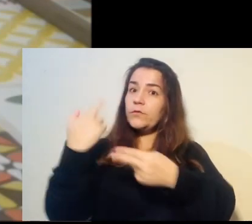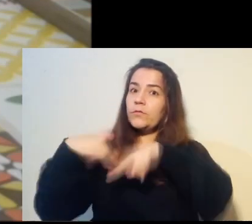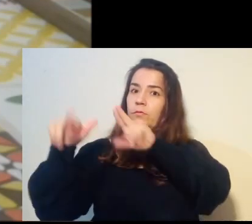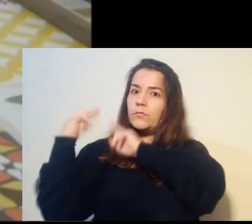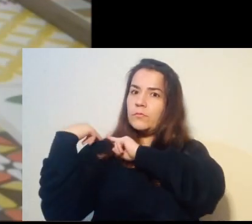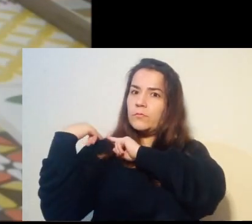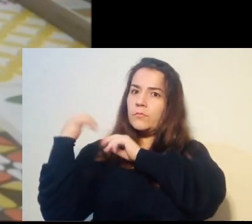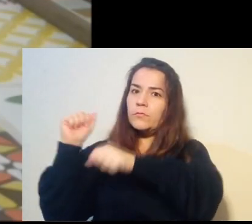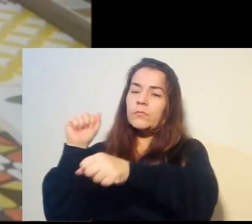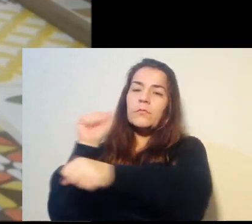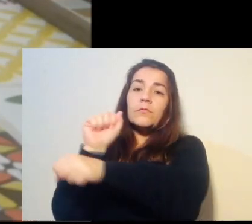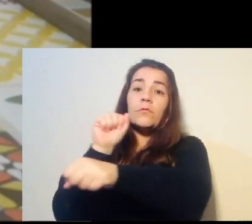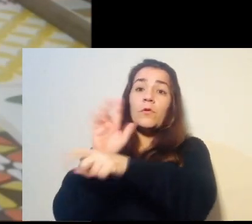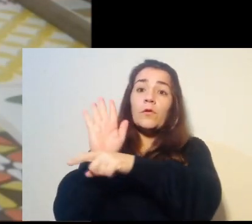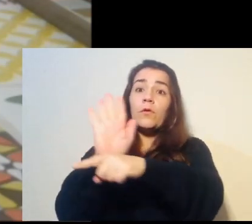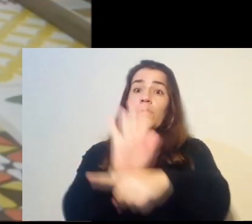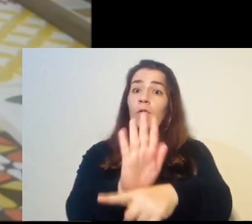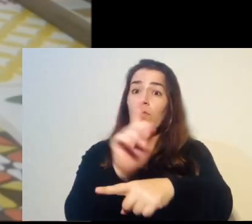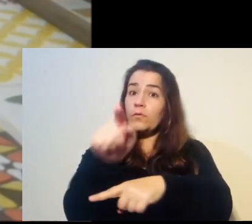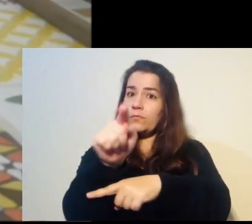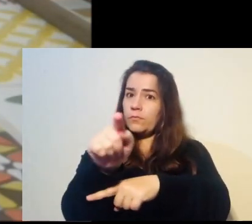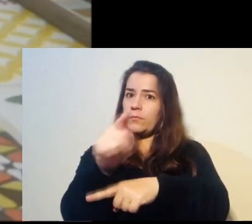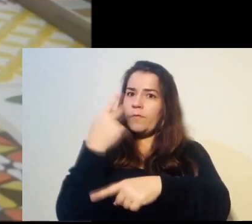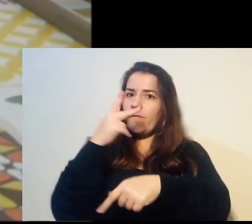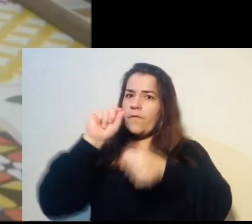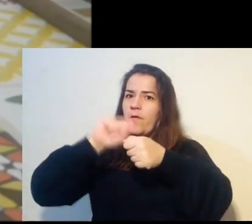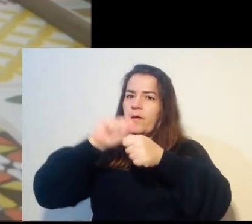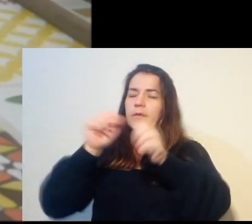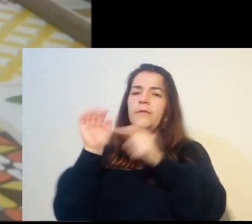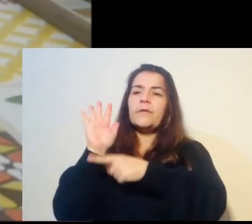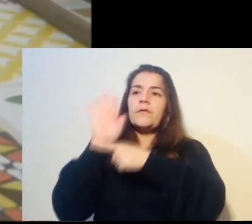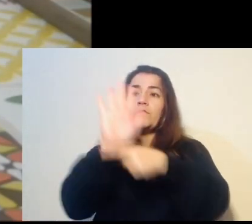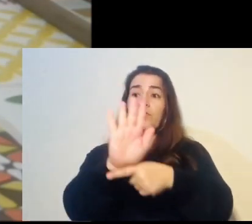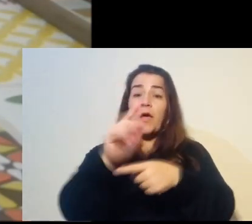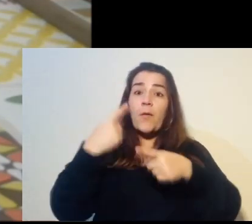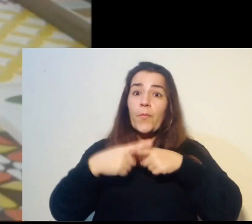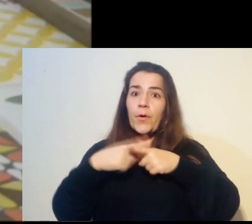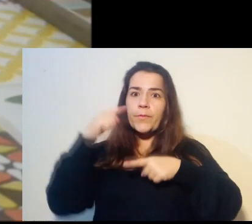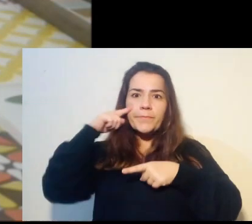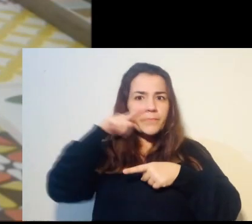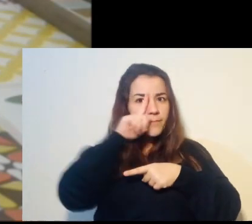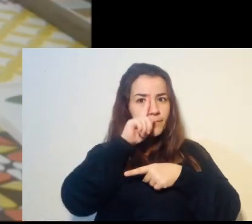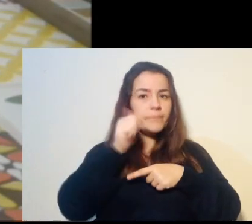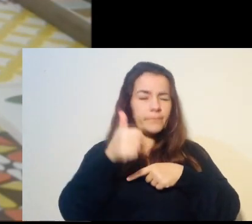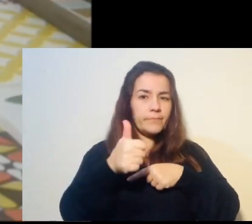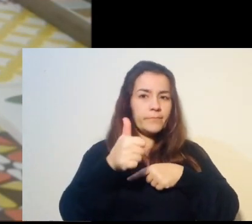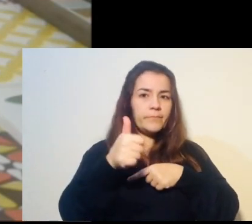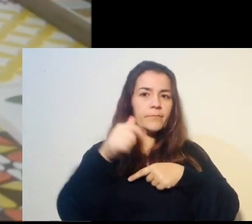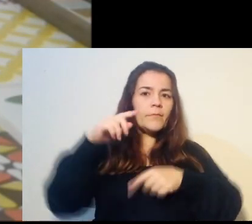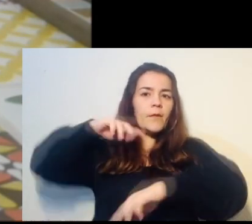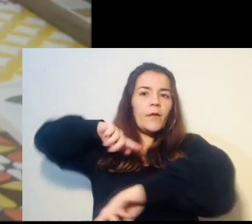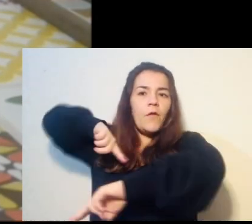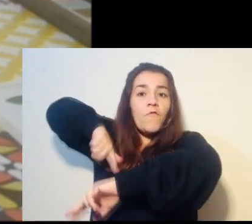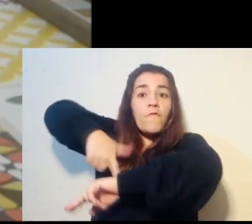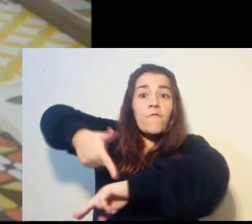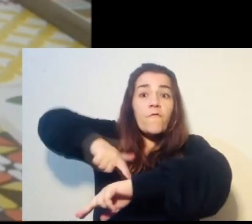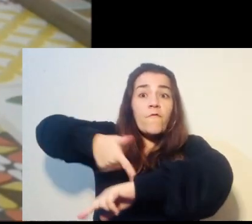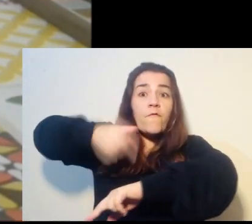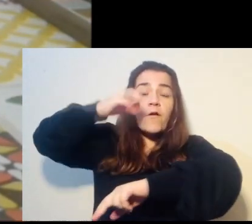seus responsáveis, né? Mãe, pai, responsáveis, para fazer essa parte. Tá bom? Então a gente vai